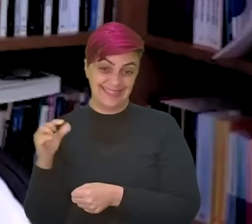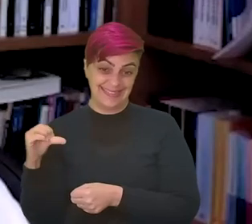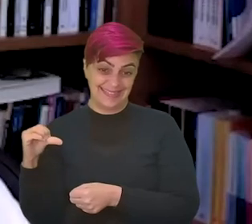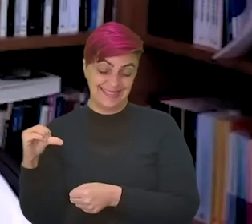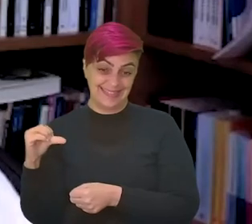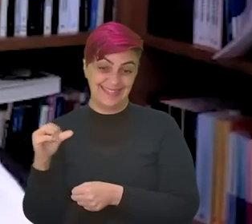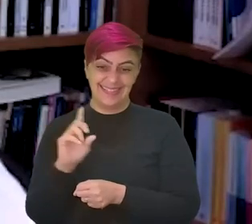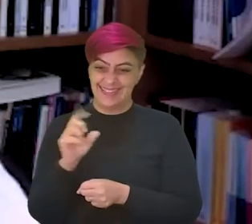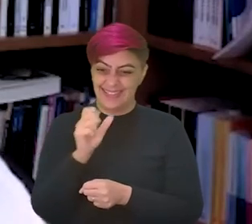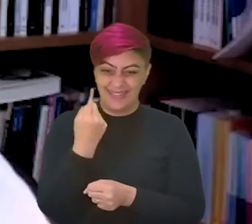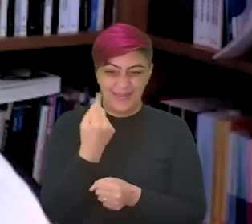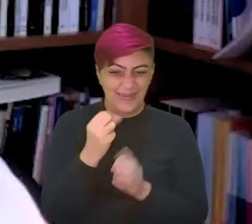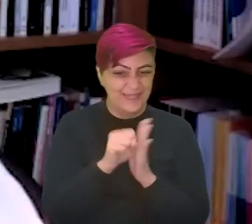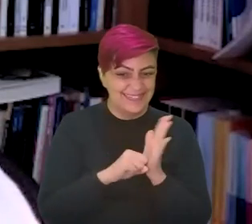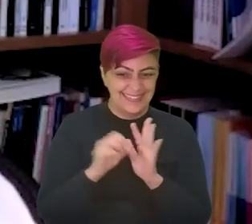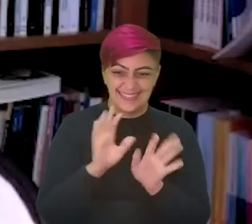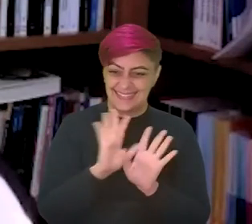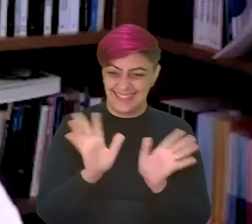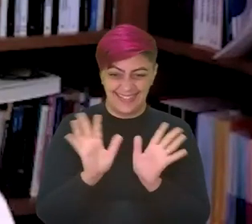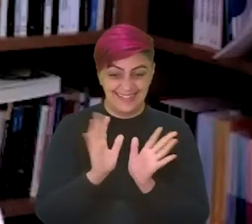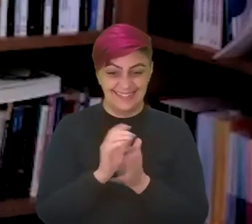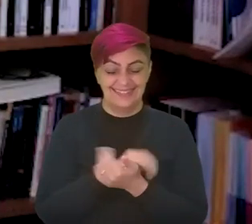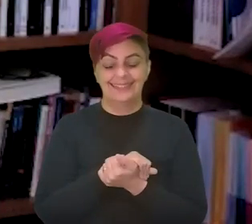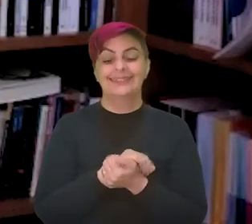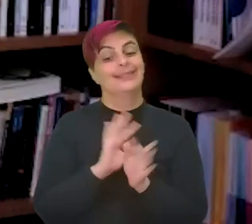1919. É um século antes, um século antes.